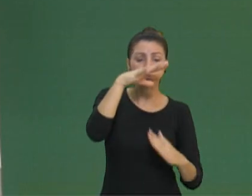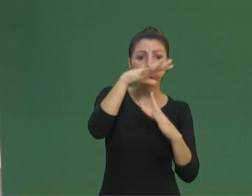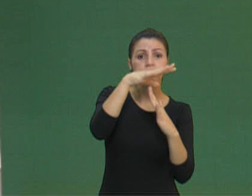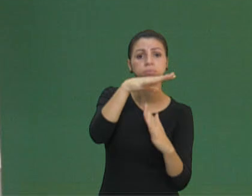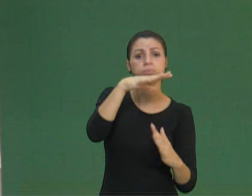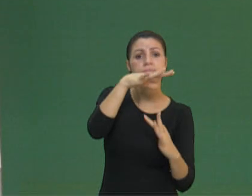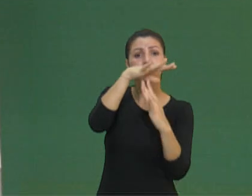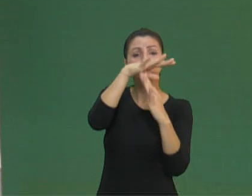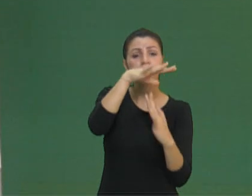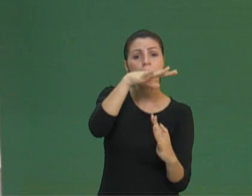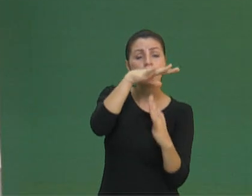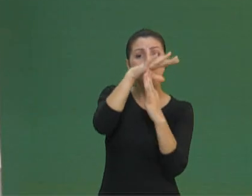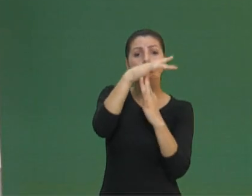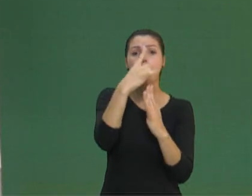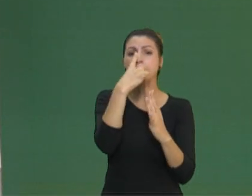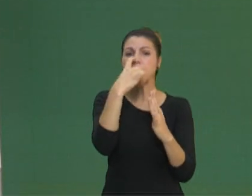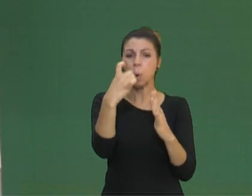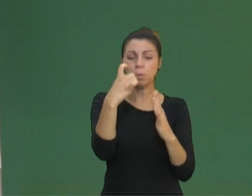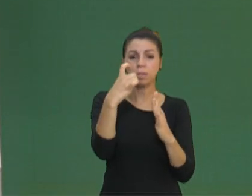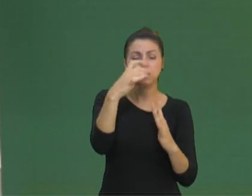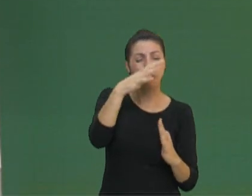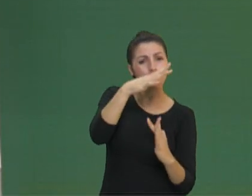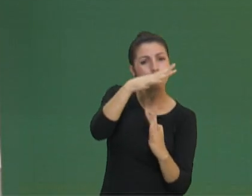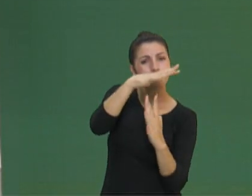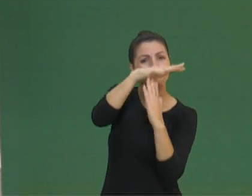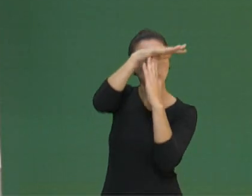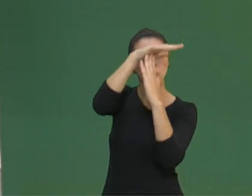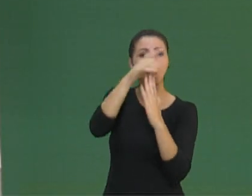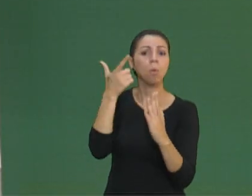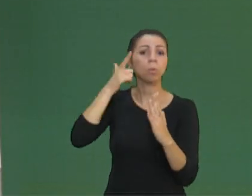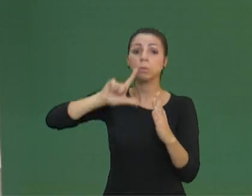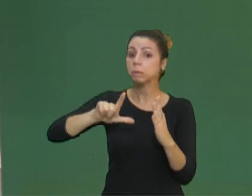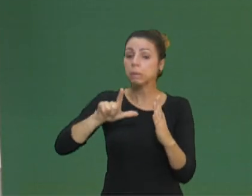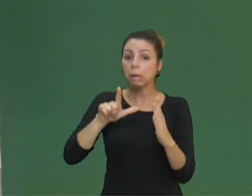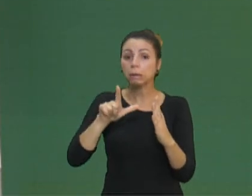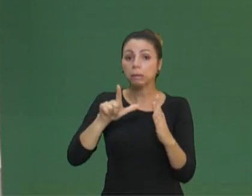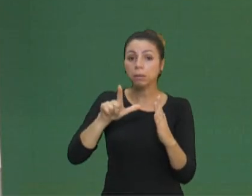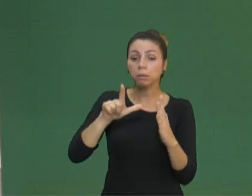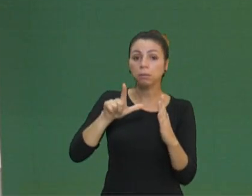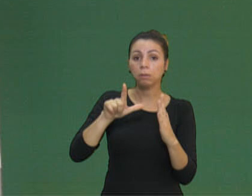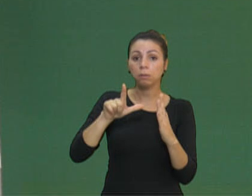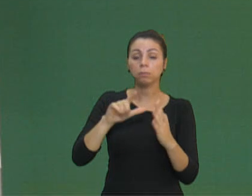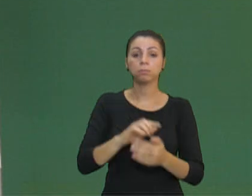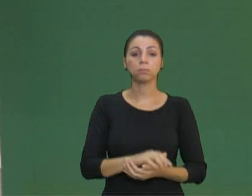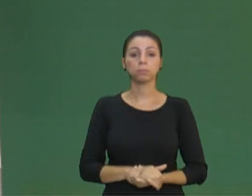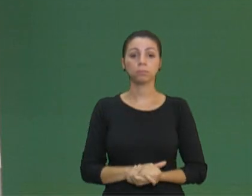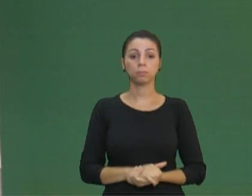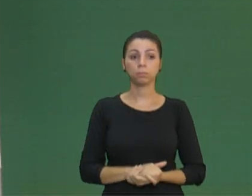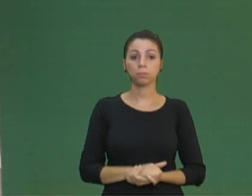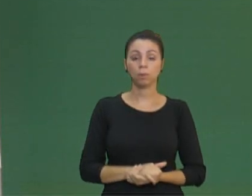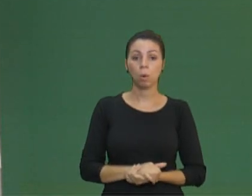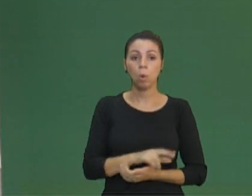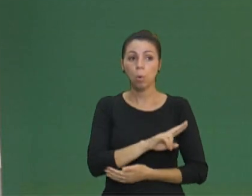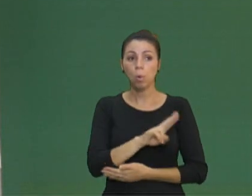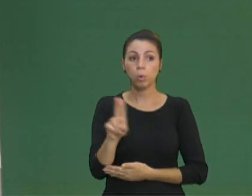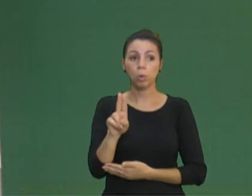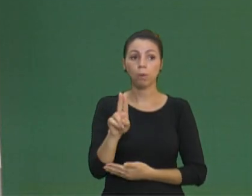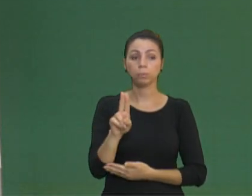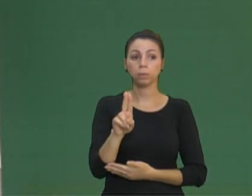que não deixa essa massa, né, de ar frio subir e ela ficar aprisionada aqui, a gente chama